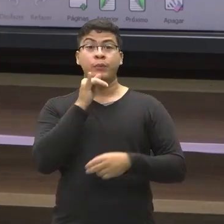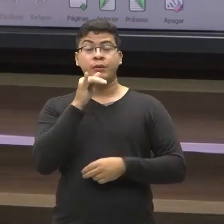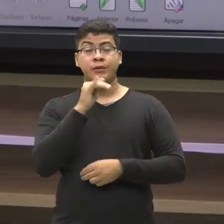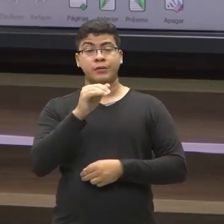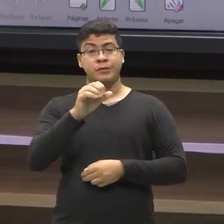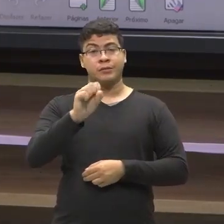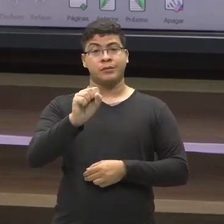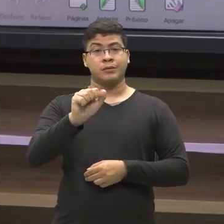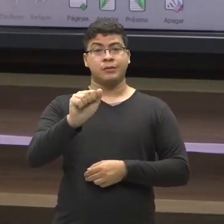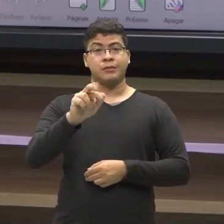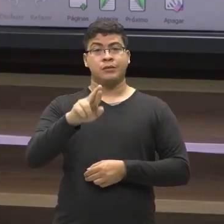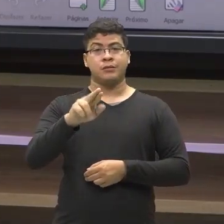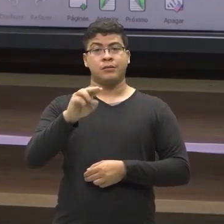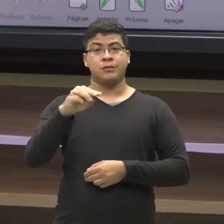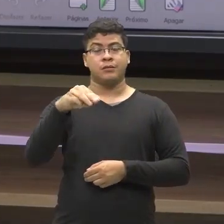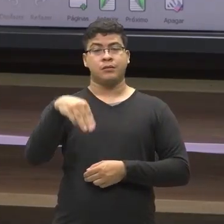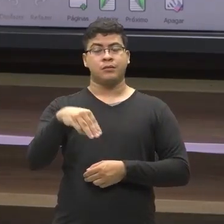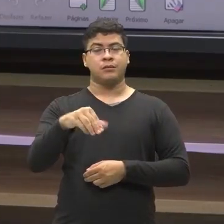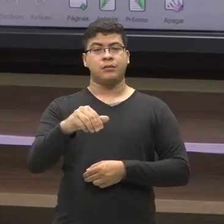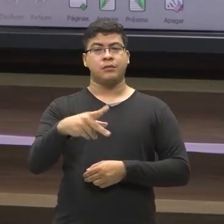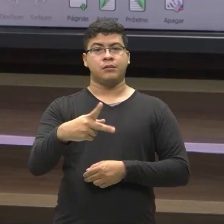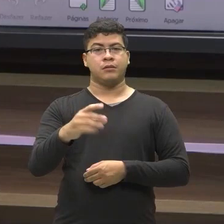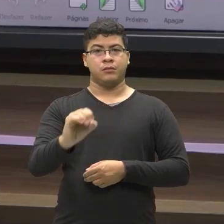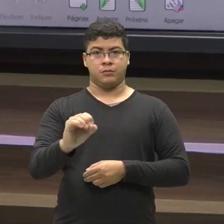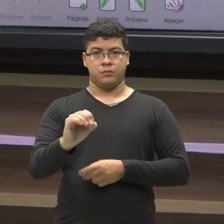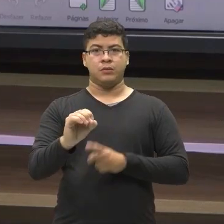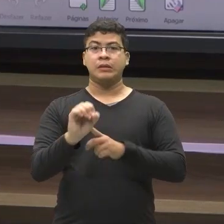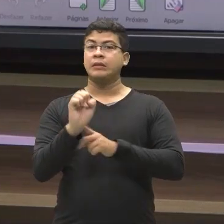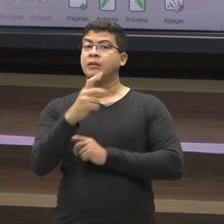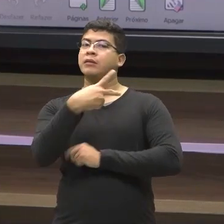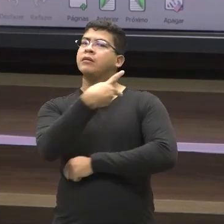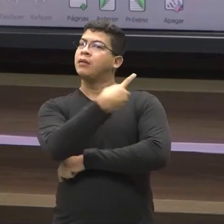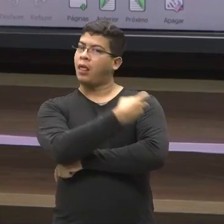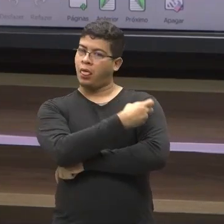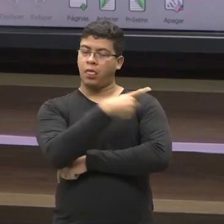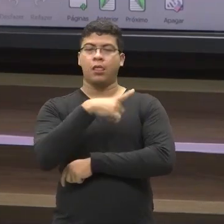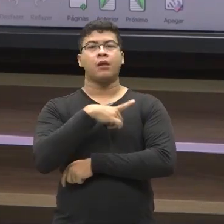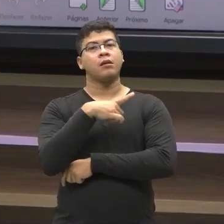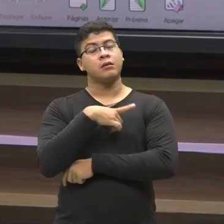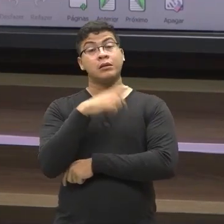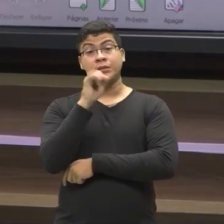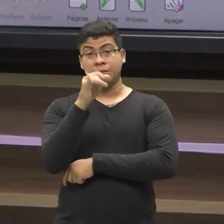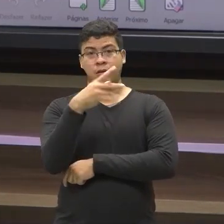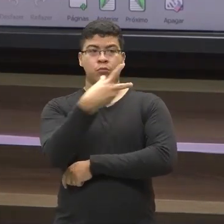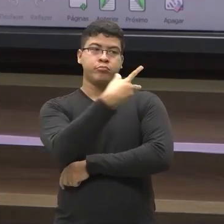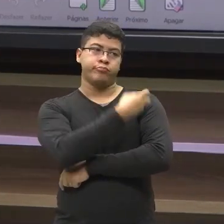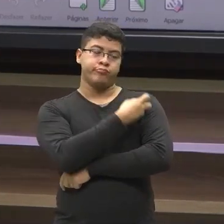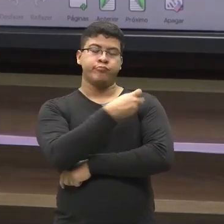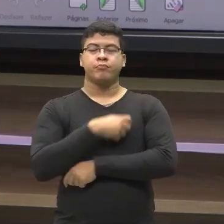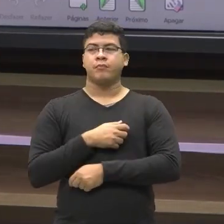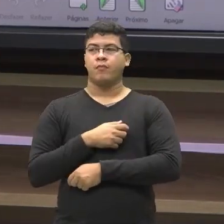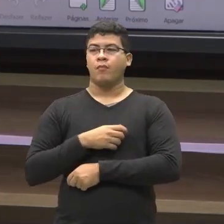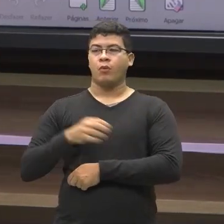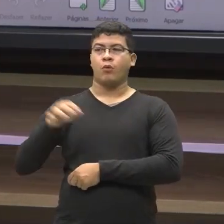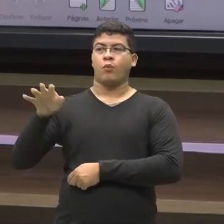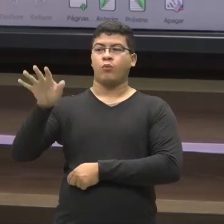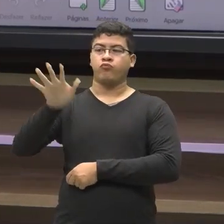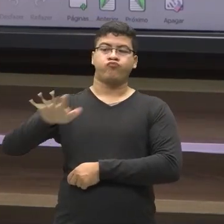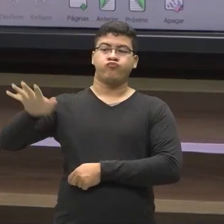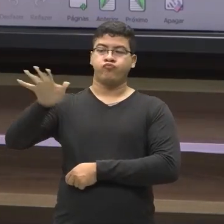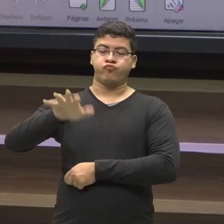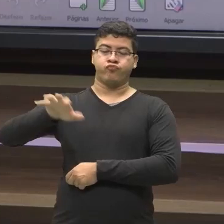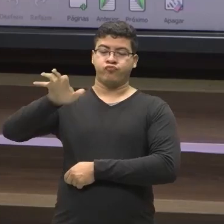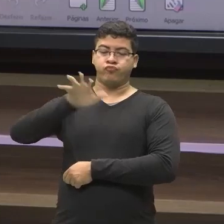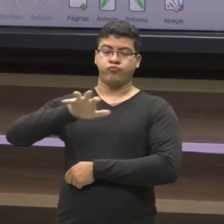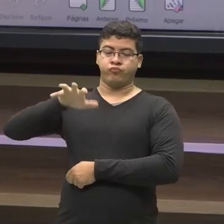O sarampo eu sei que é um vírus. Se eu tomei a vacina ali adequada, quando o sarampo chegar em contato com o meu organismo, né, o vírus